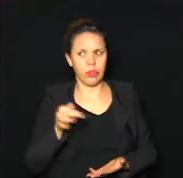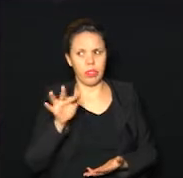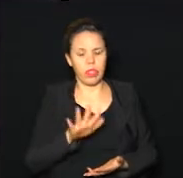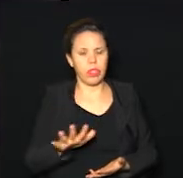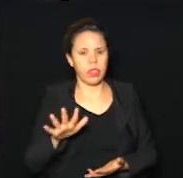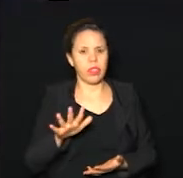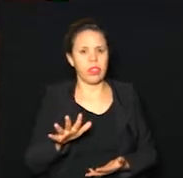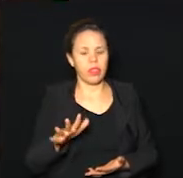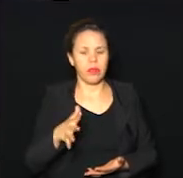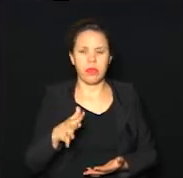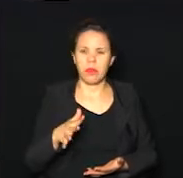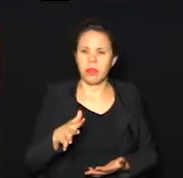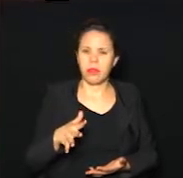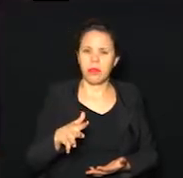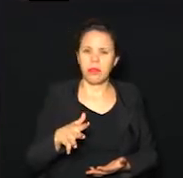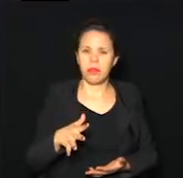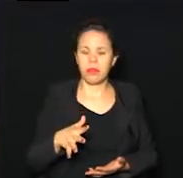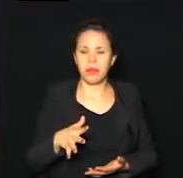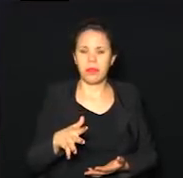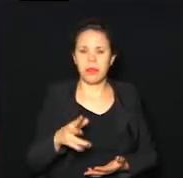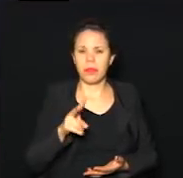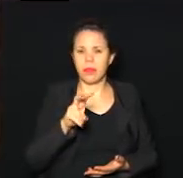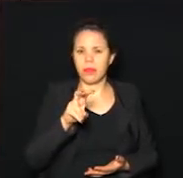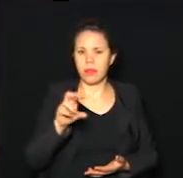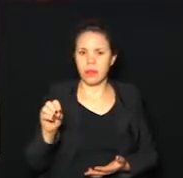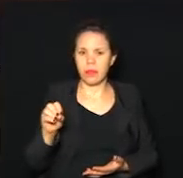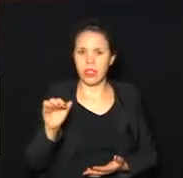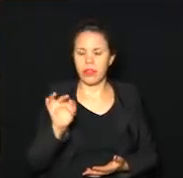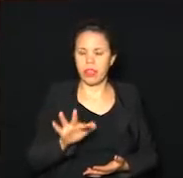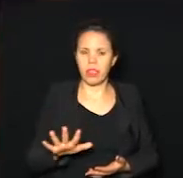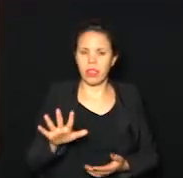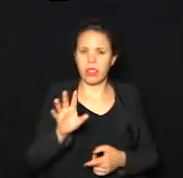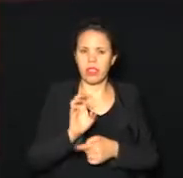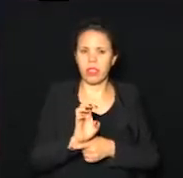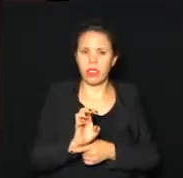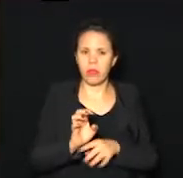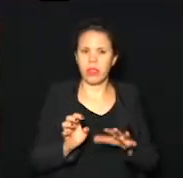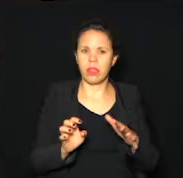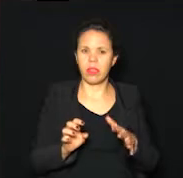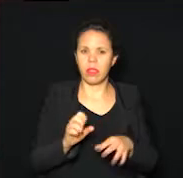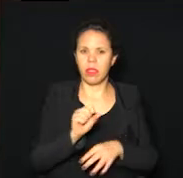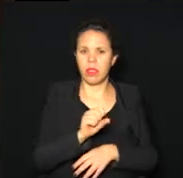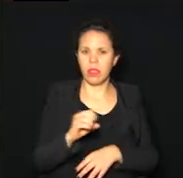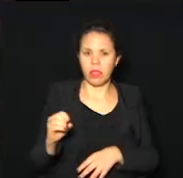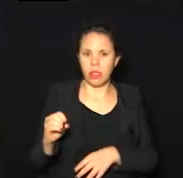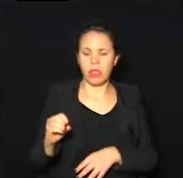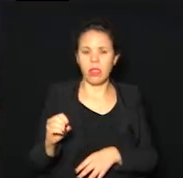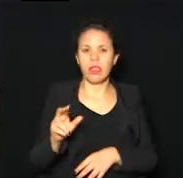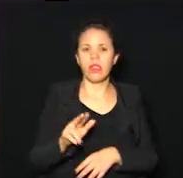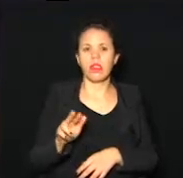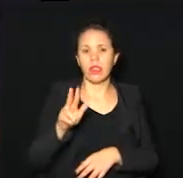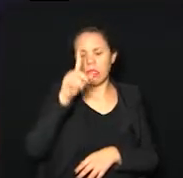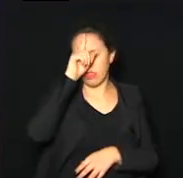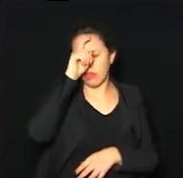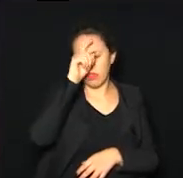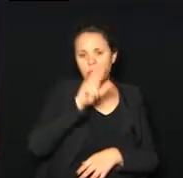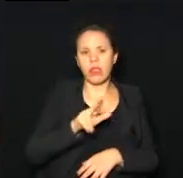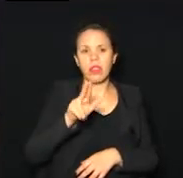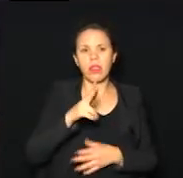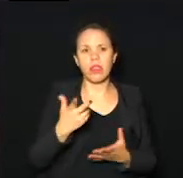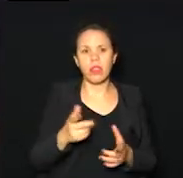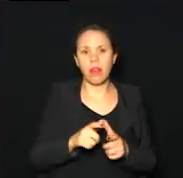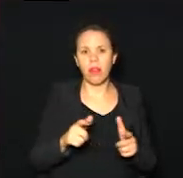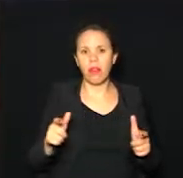em torno mais ou menos de, são 50 federais, mais estaduais, cerca de uns 80 hospitais universitários, com